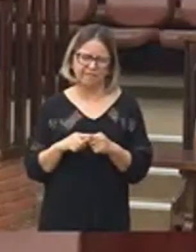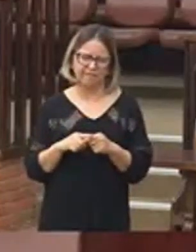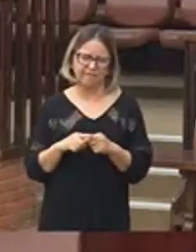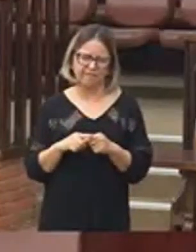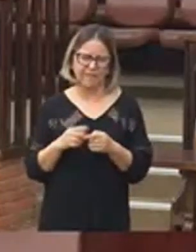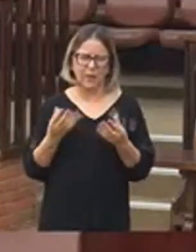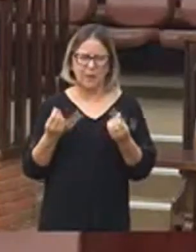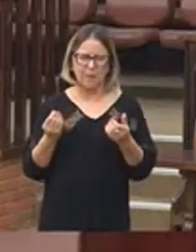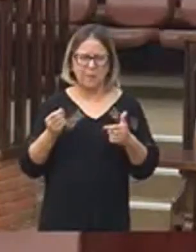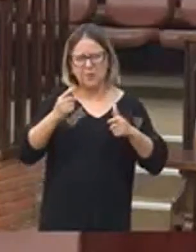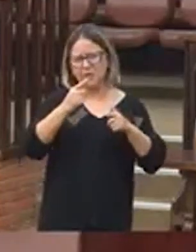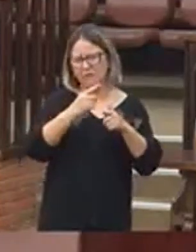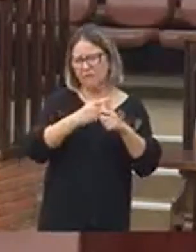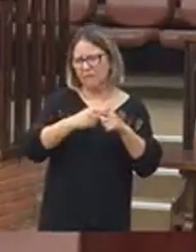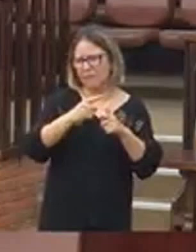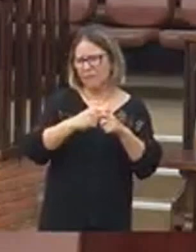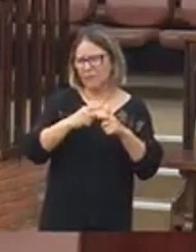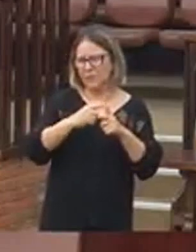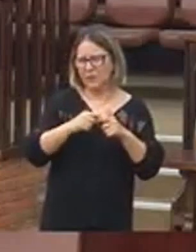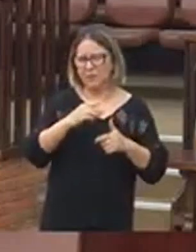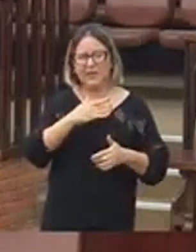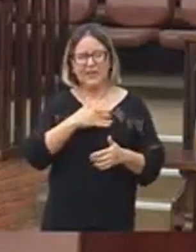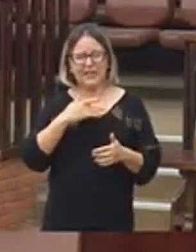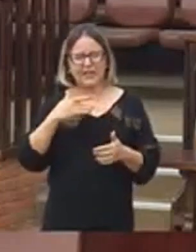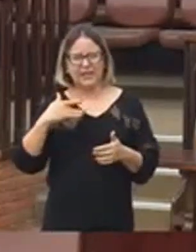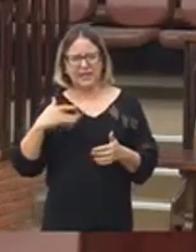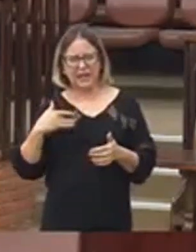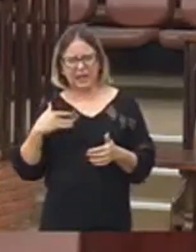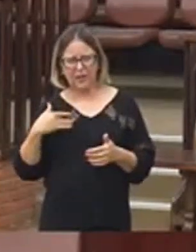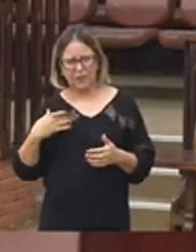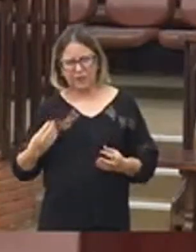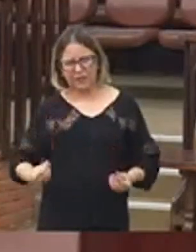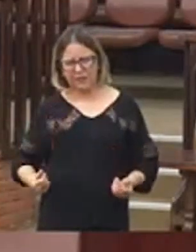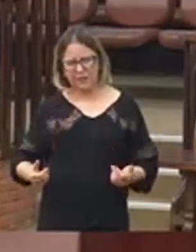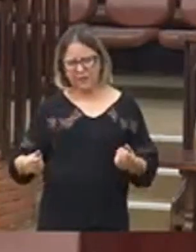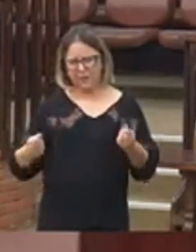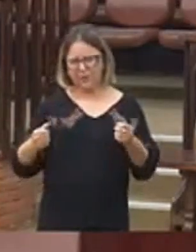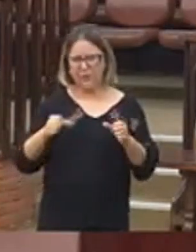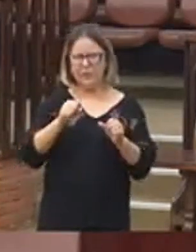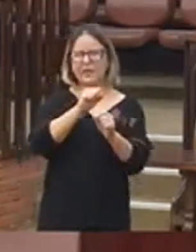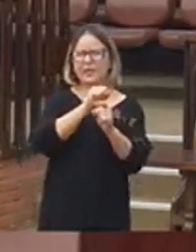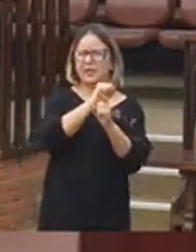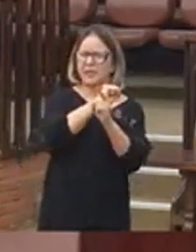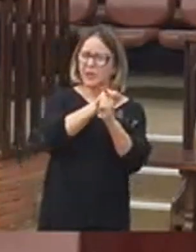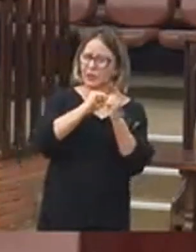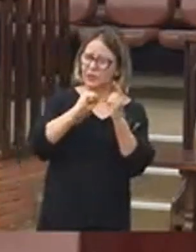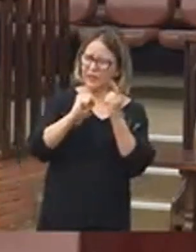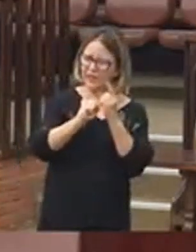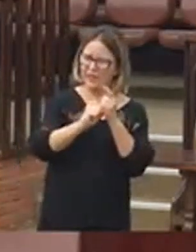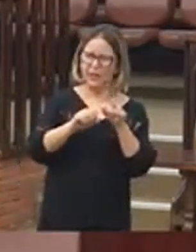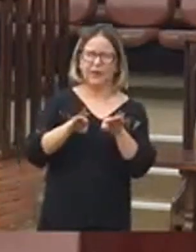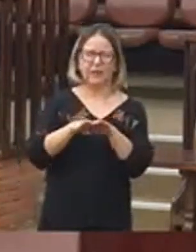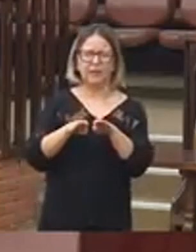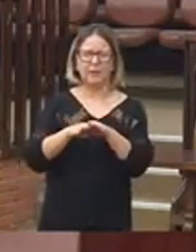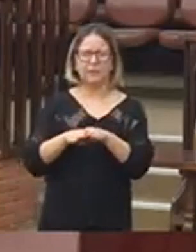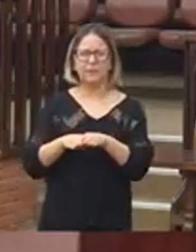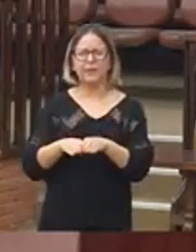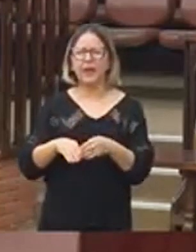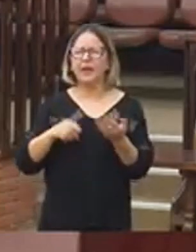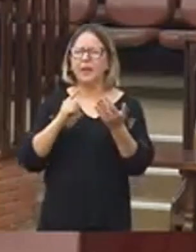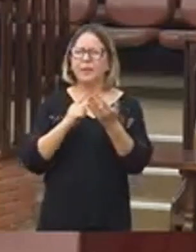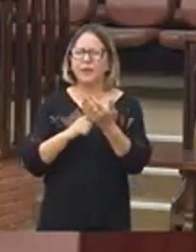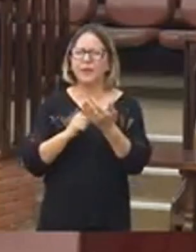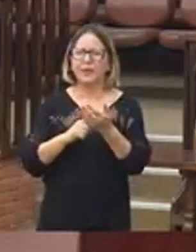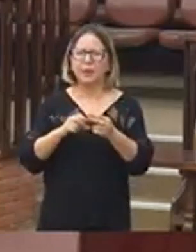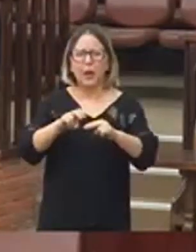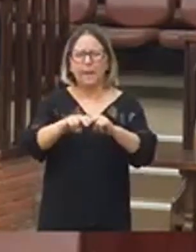crises, não só da saúde, mas econômica, social. Oramos pelas pessoas